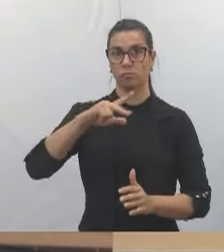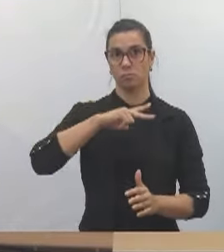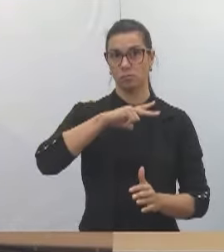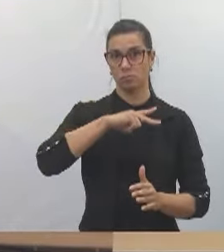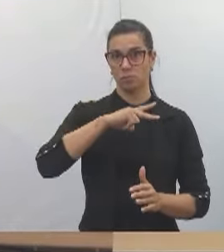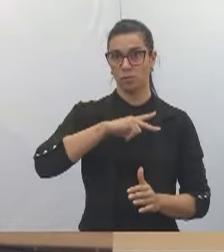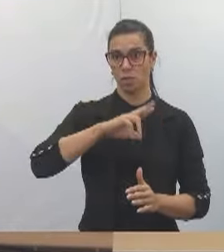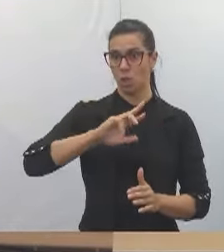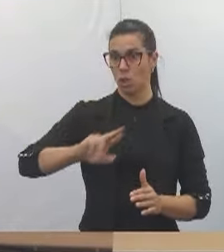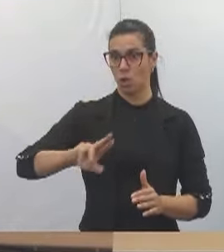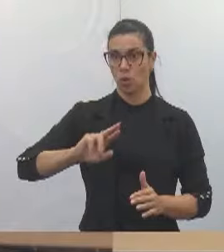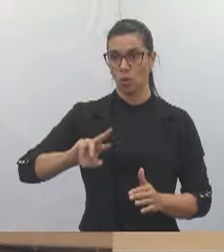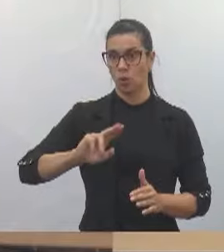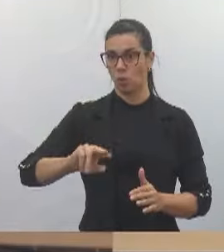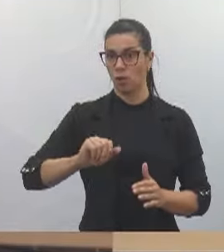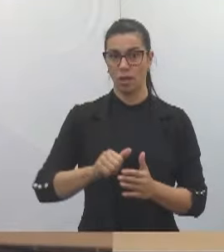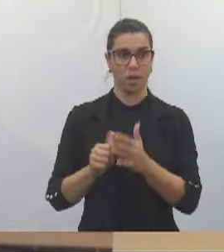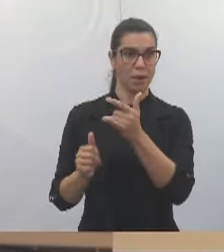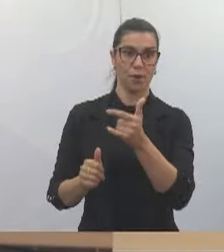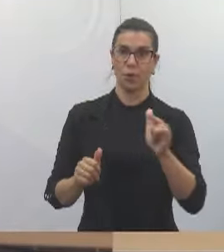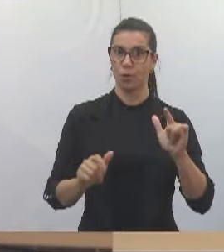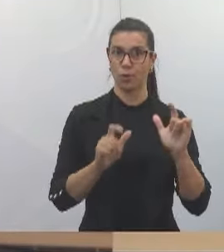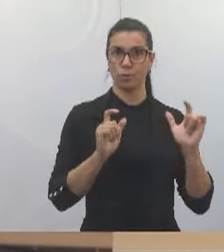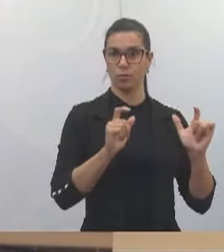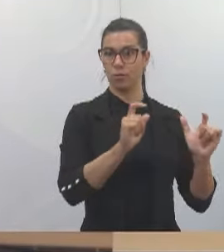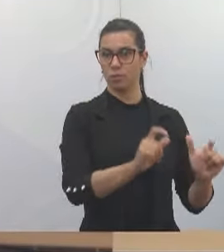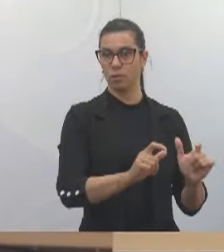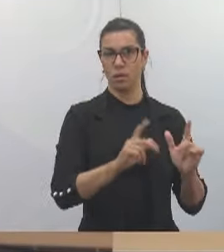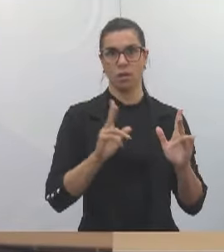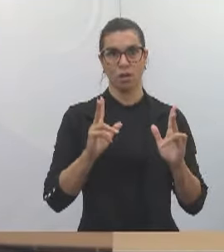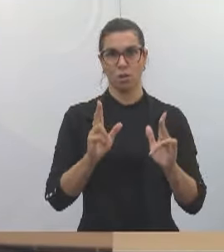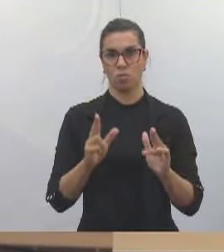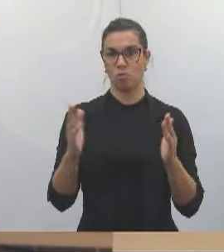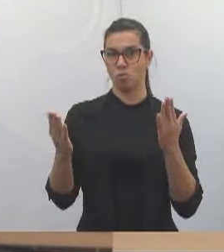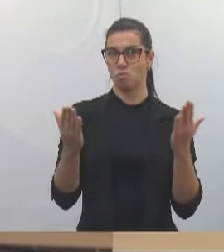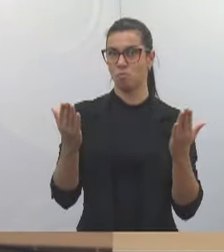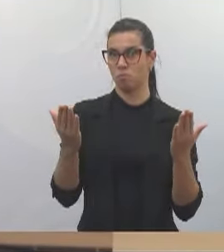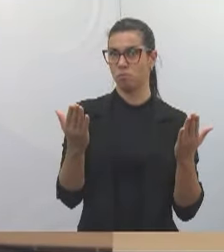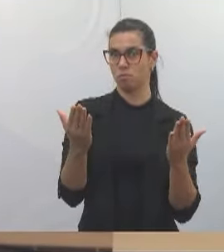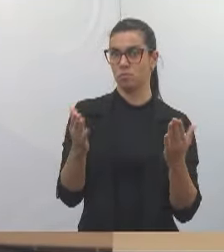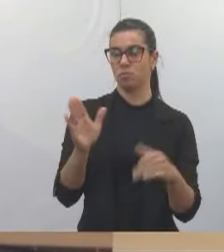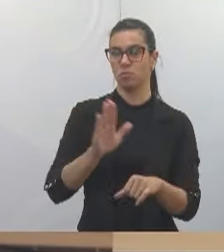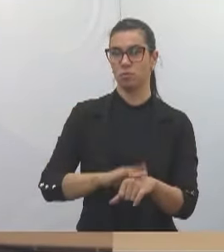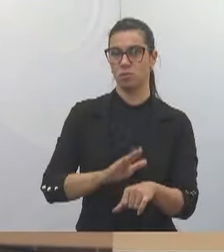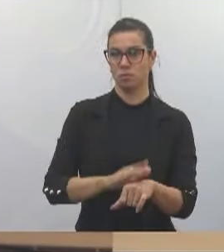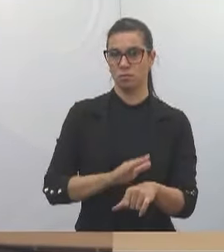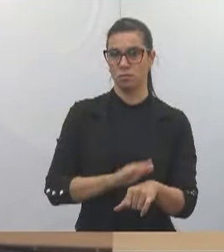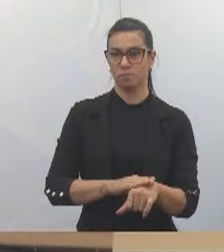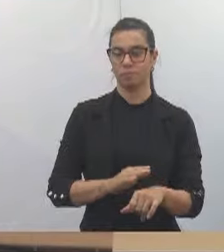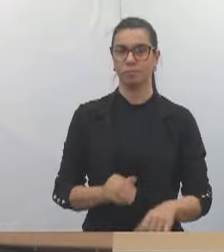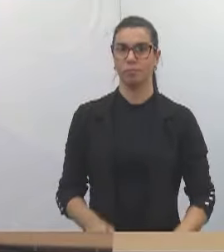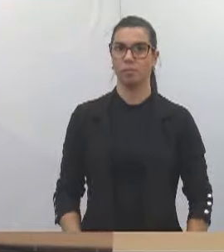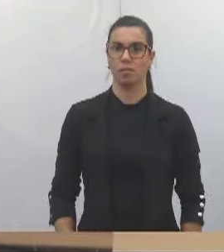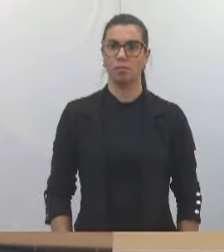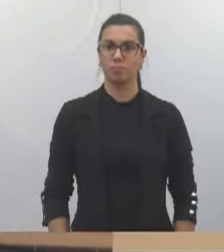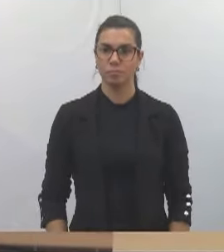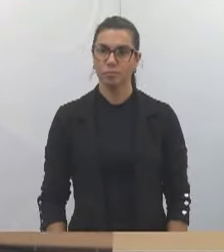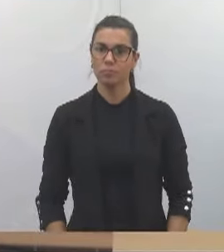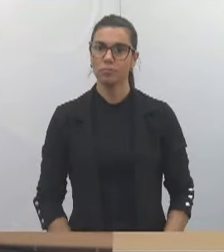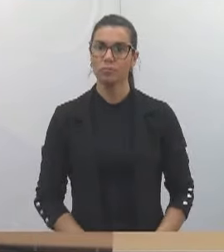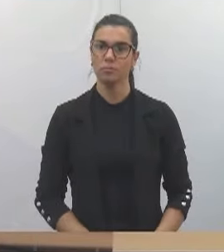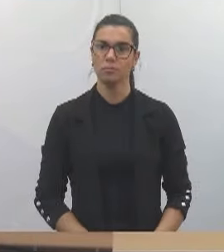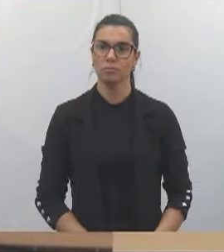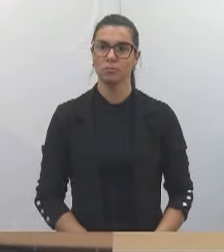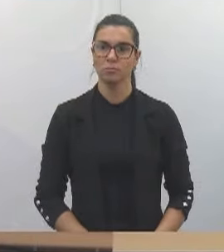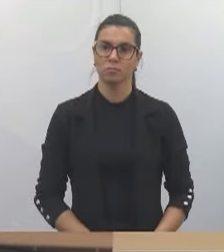comparando com as casas, terras em outro local, como ele comparou aqui num determinado momento da justificativa do veto. Então, é o